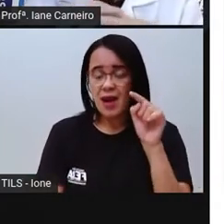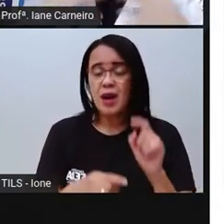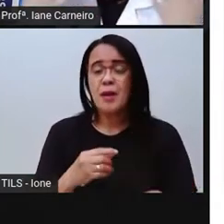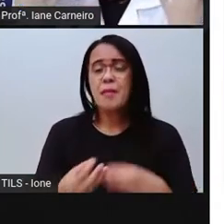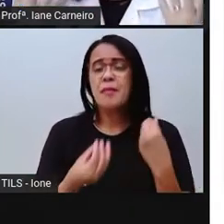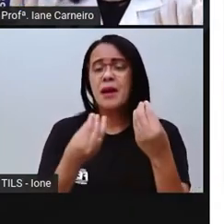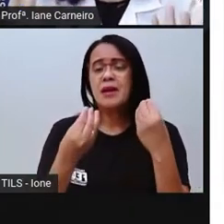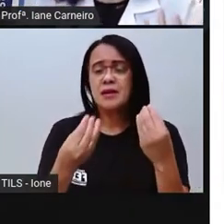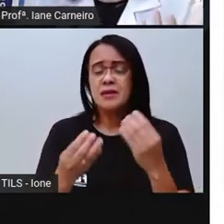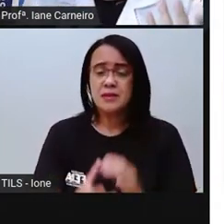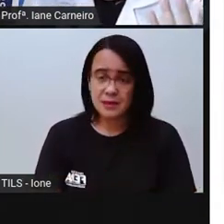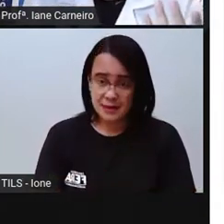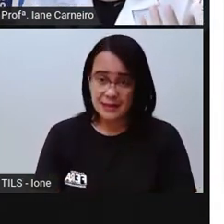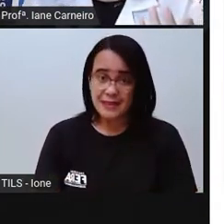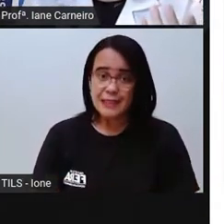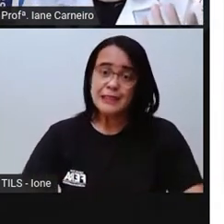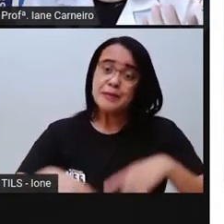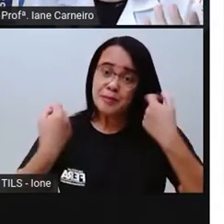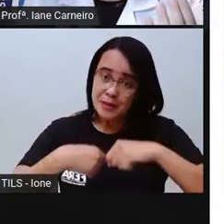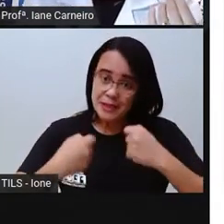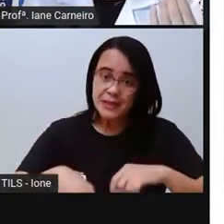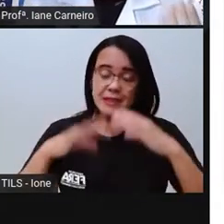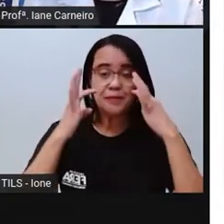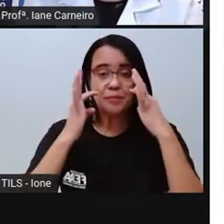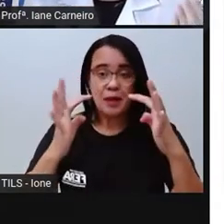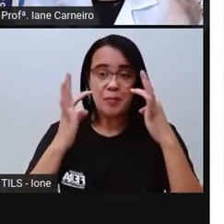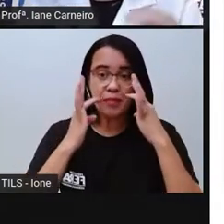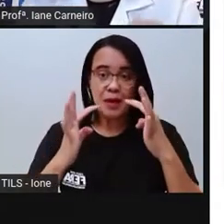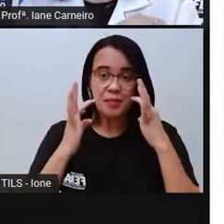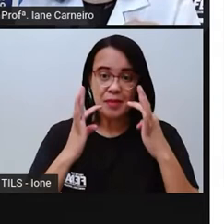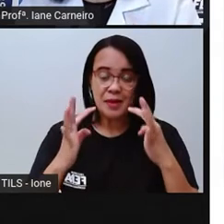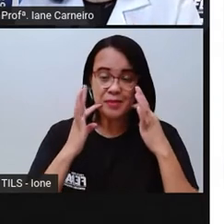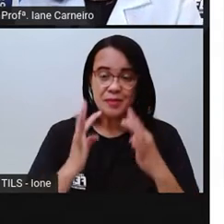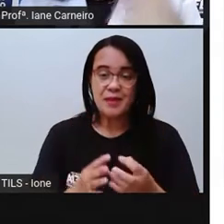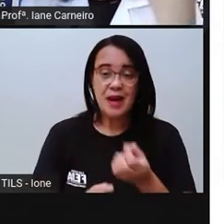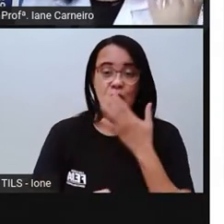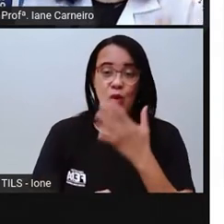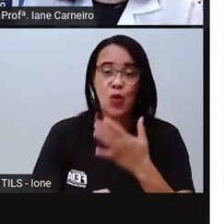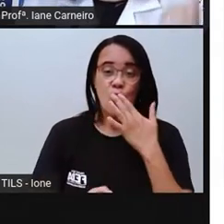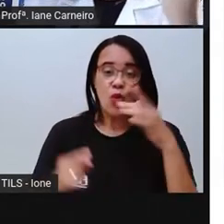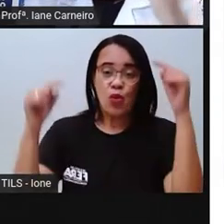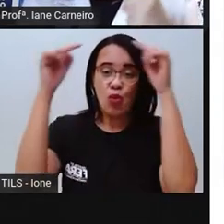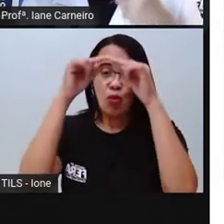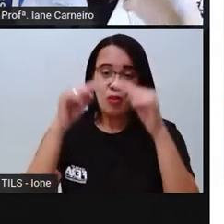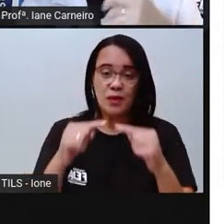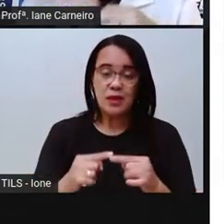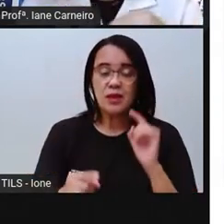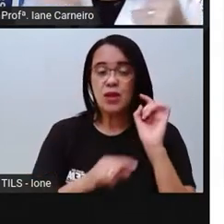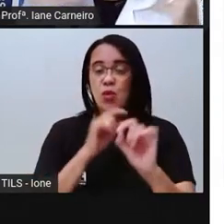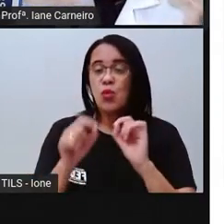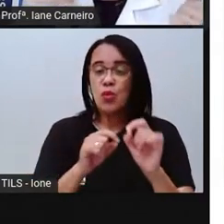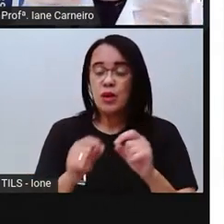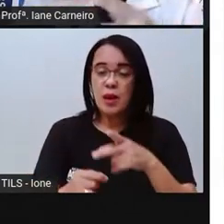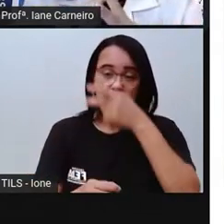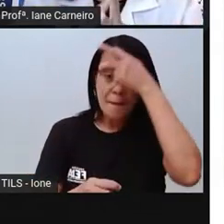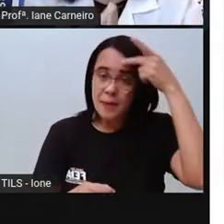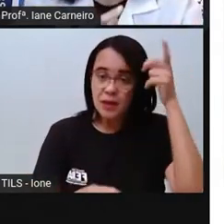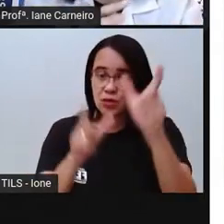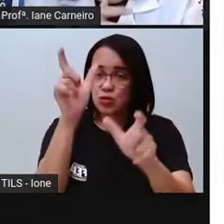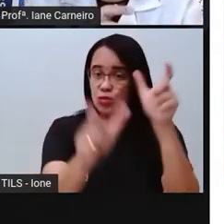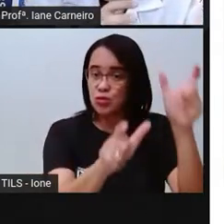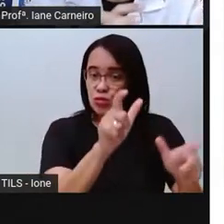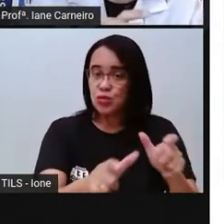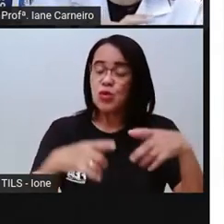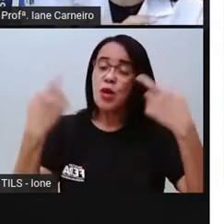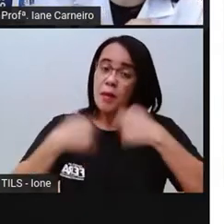de carro, ele tem que ficar atento às cores que o semáforo está indicando. E o pedestre também tem que ficar atento às cores